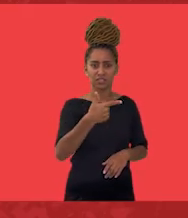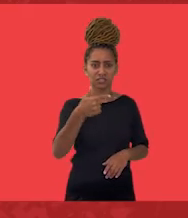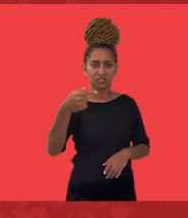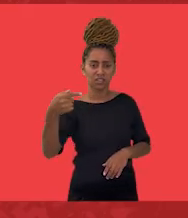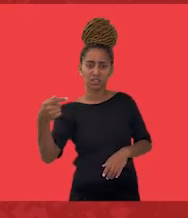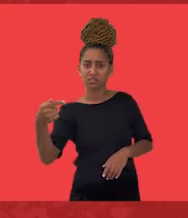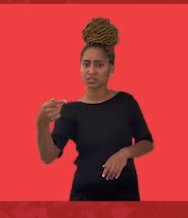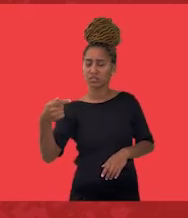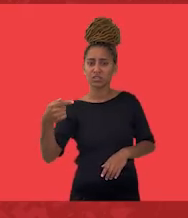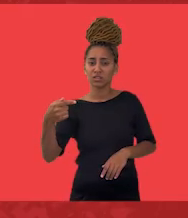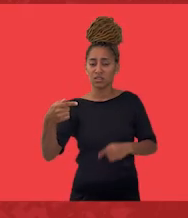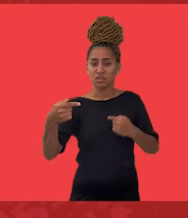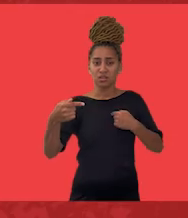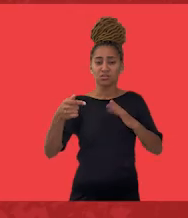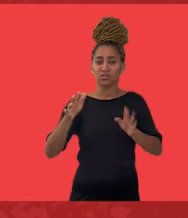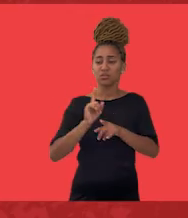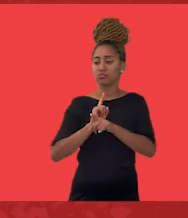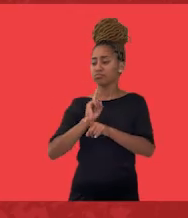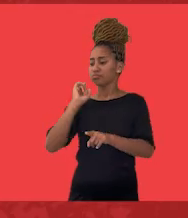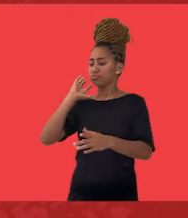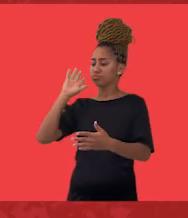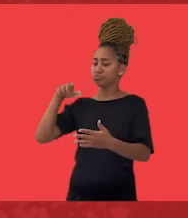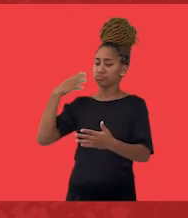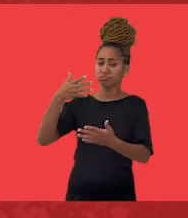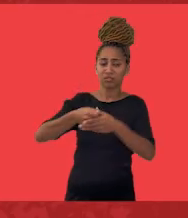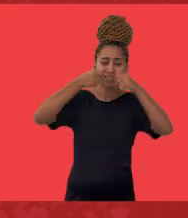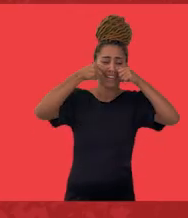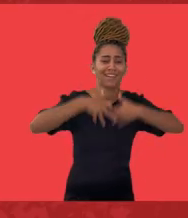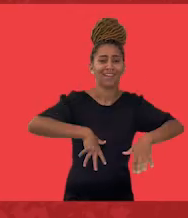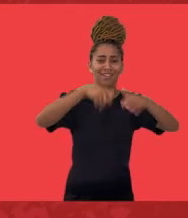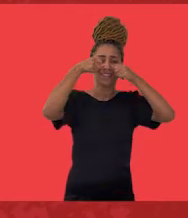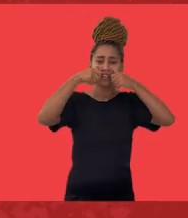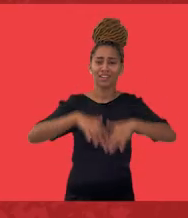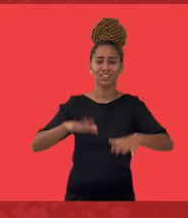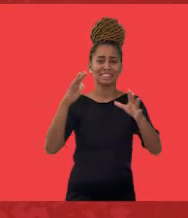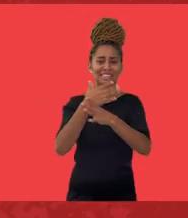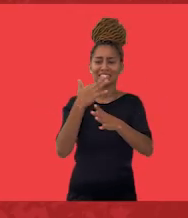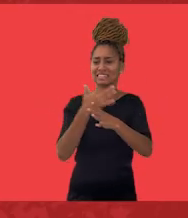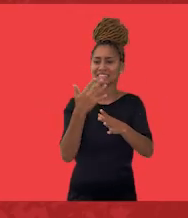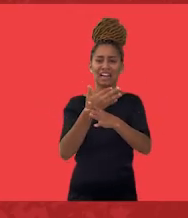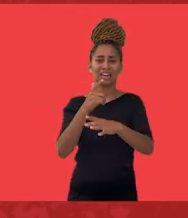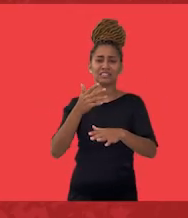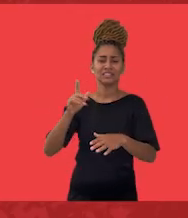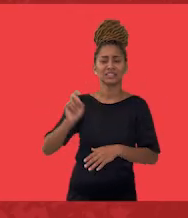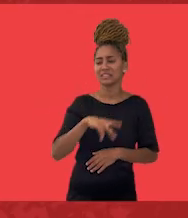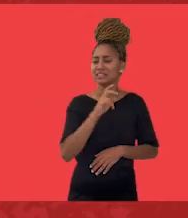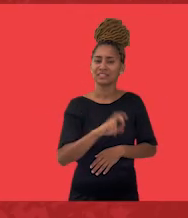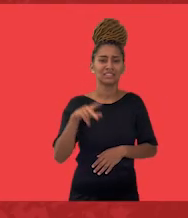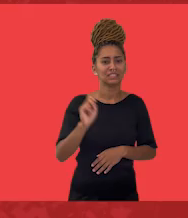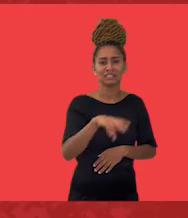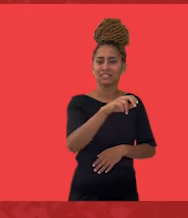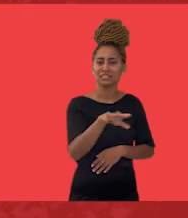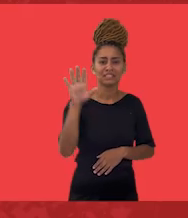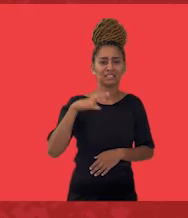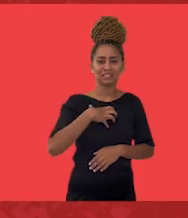me fazem encarnar a pobre mocinha do folhetim das 18 horas, acalentada por senhoras rechonchudas